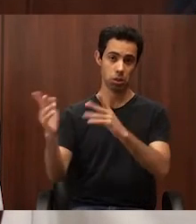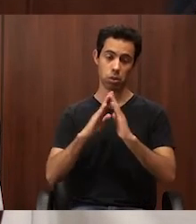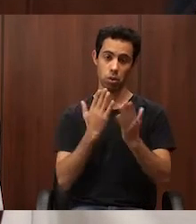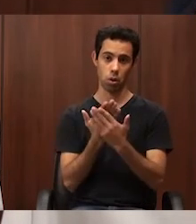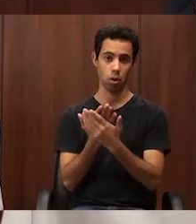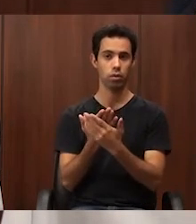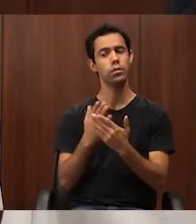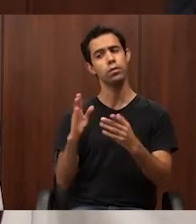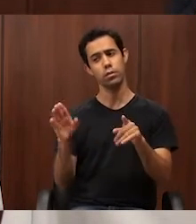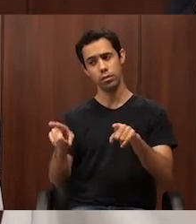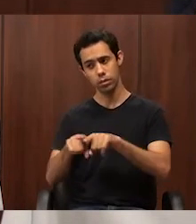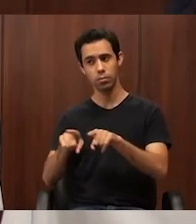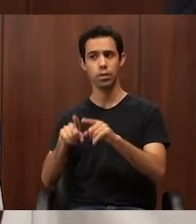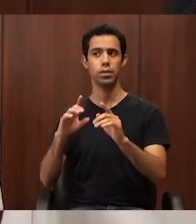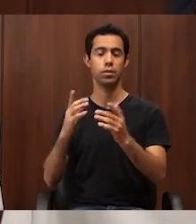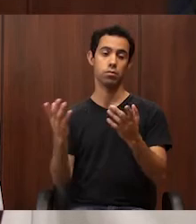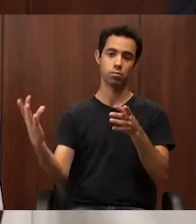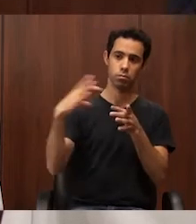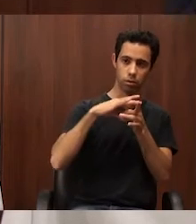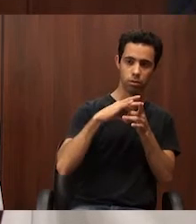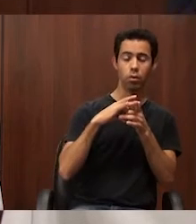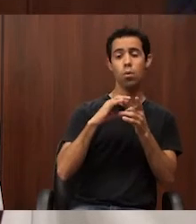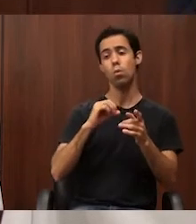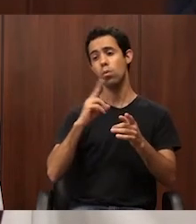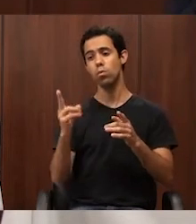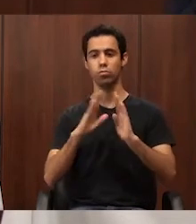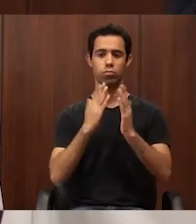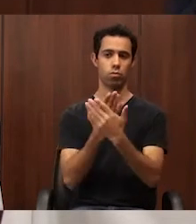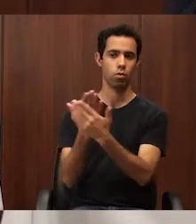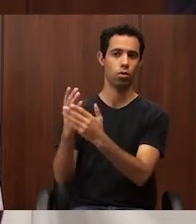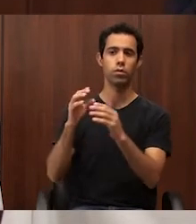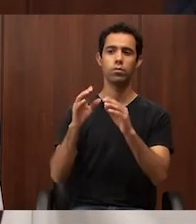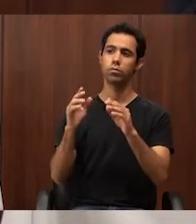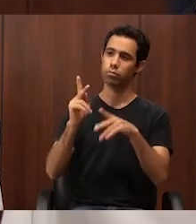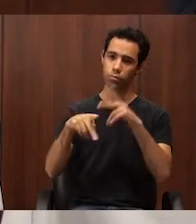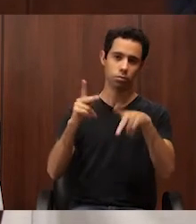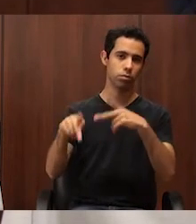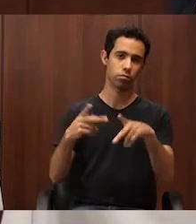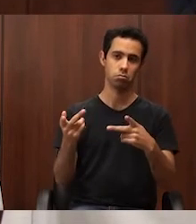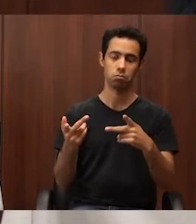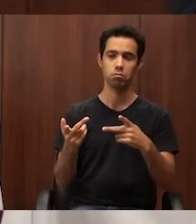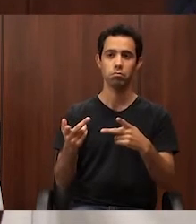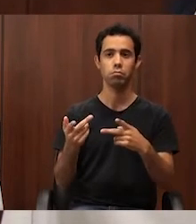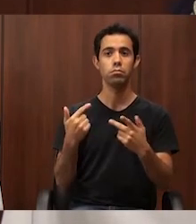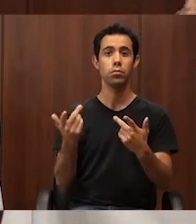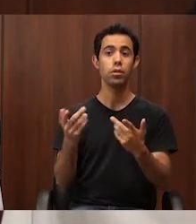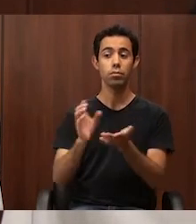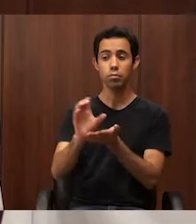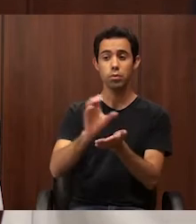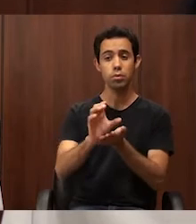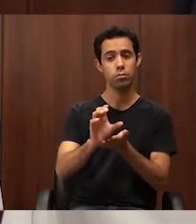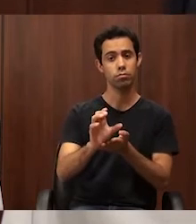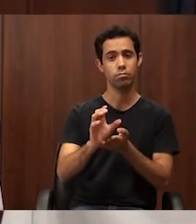escolas públicas. Por que vocês não veem isso acontecer? Simplesmente porque os recursos são bastante